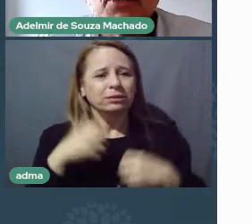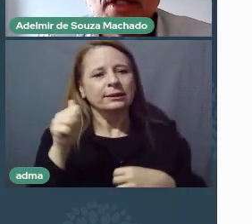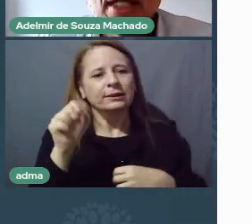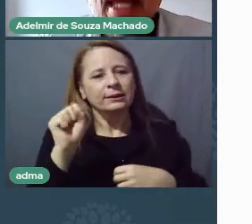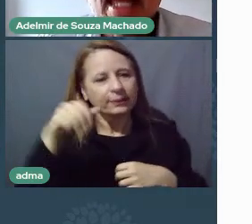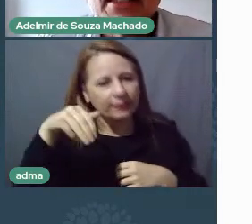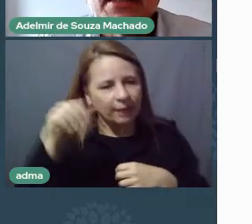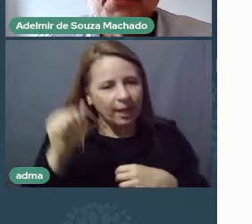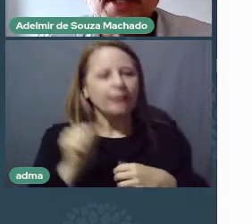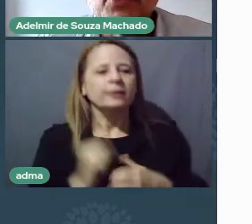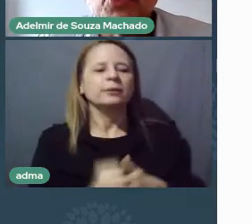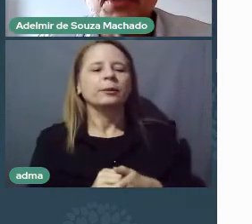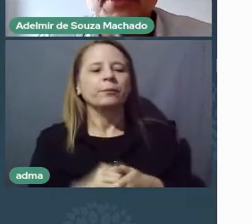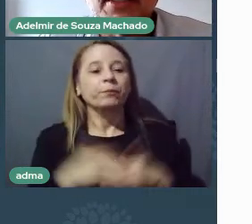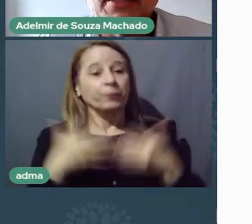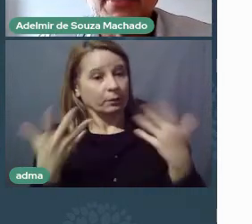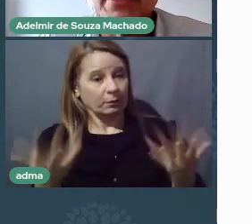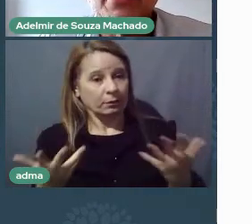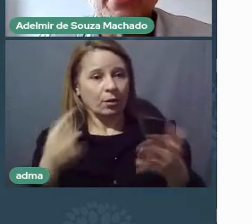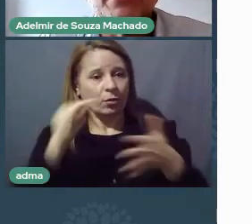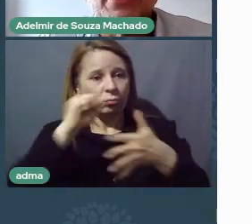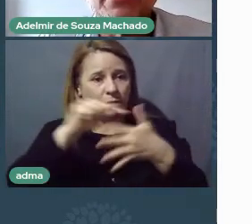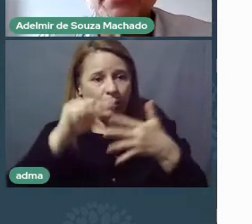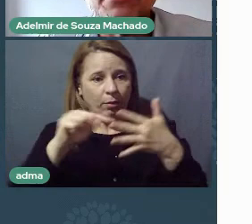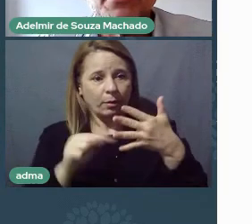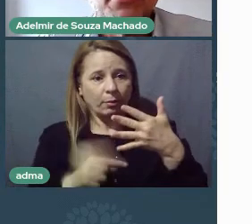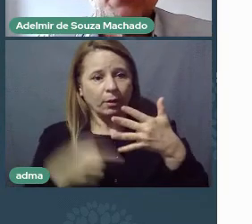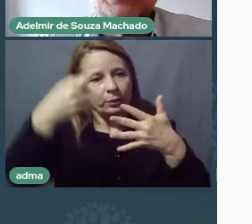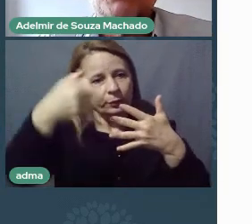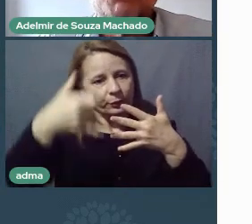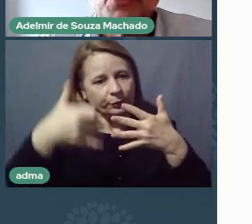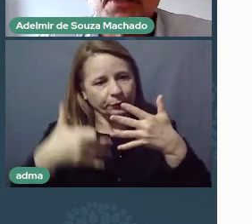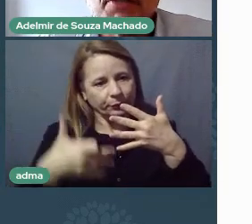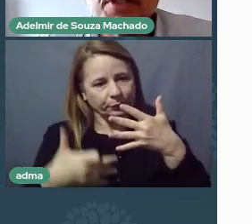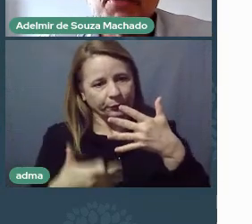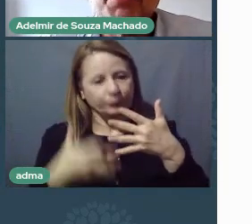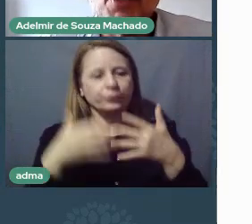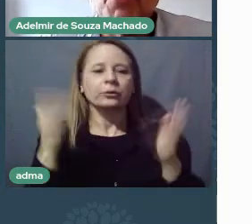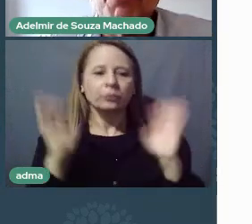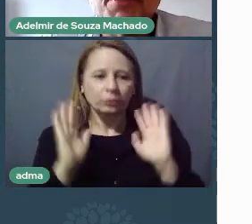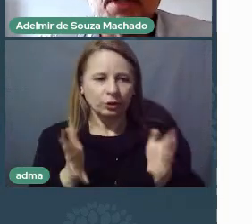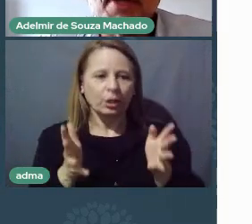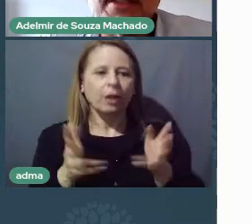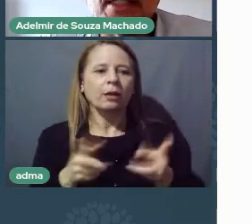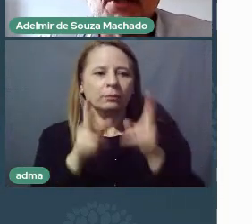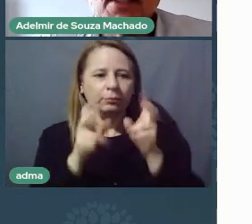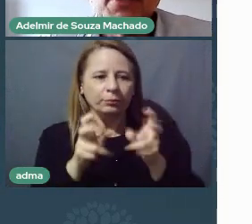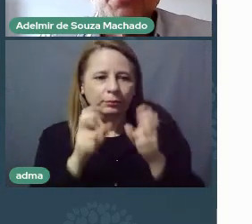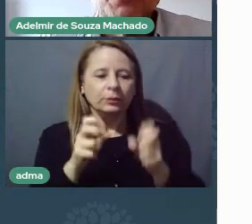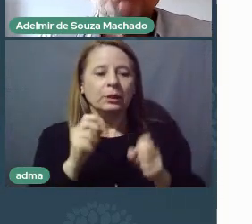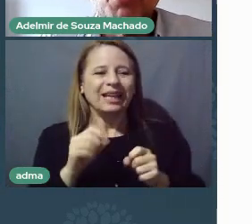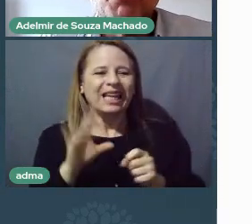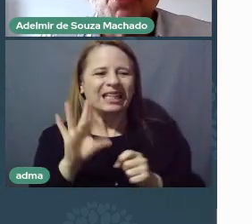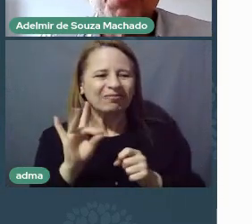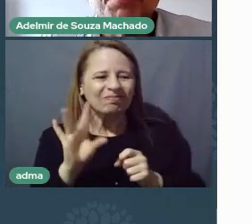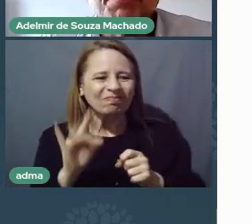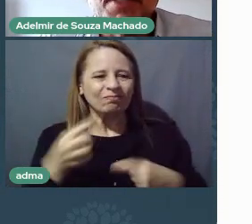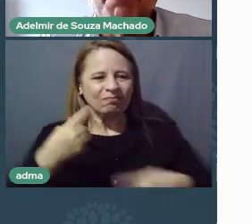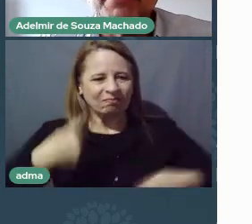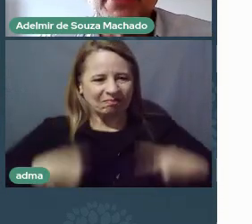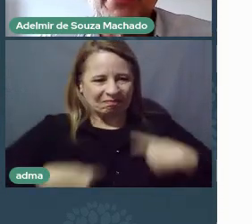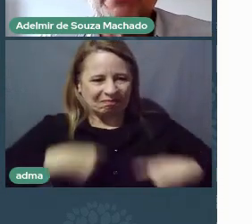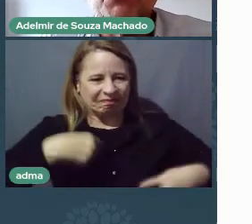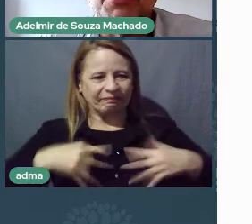E, então, esses fatores aqui desencadeantes, como nós já vimos, promovem inflamação, que